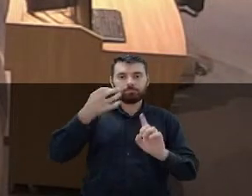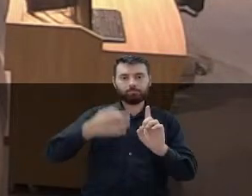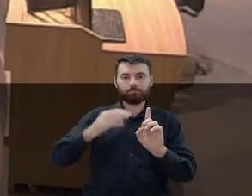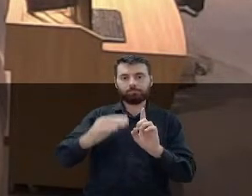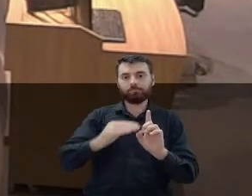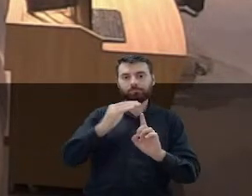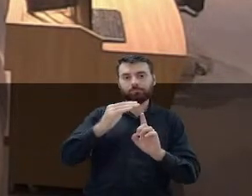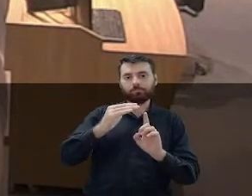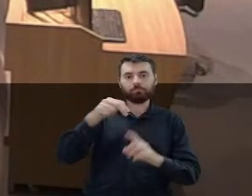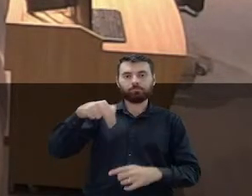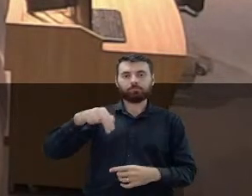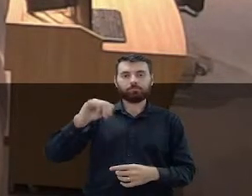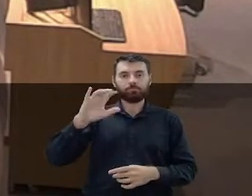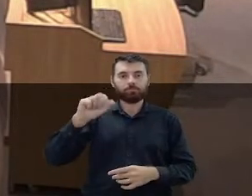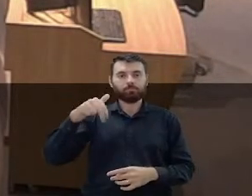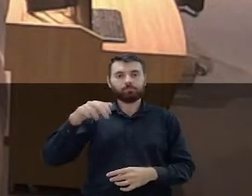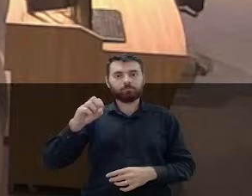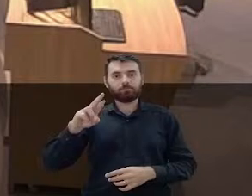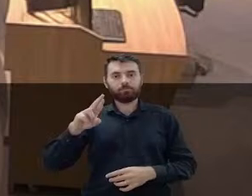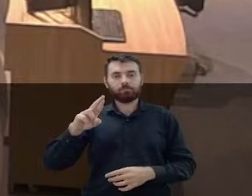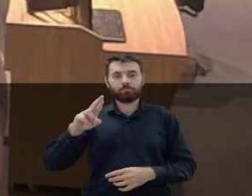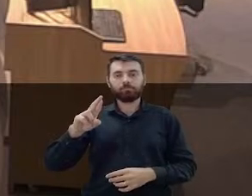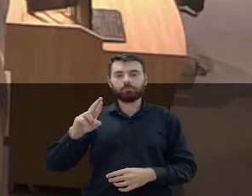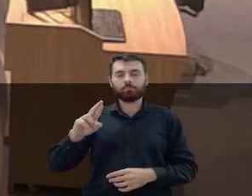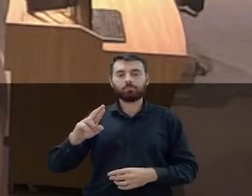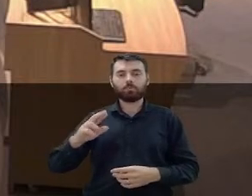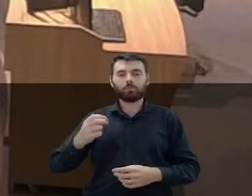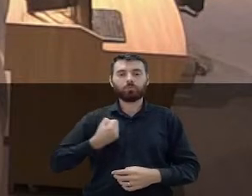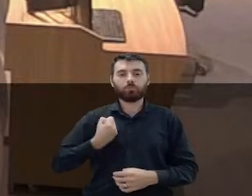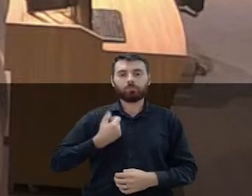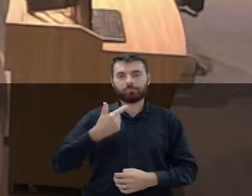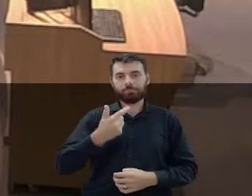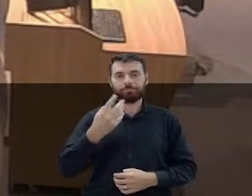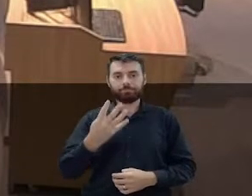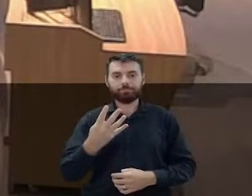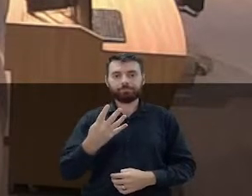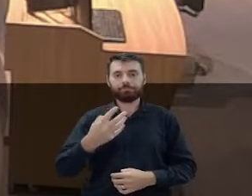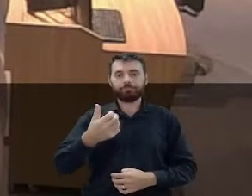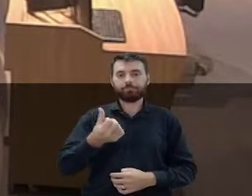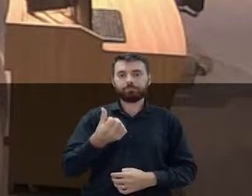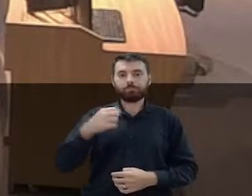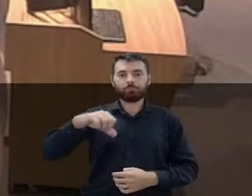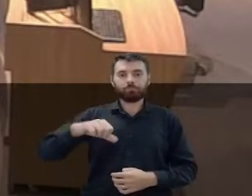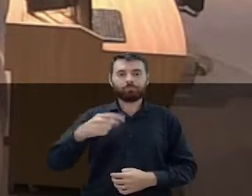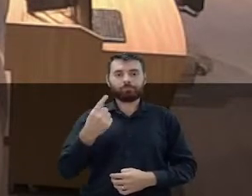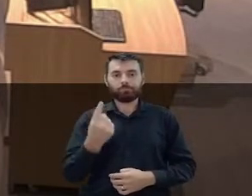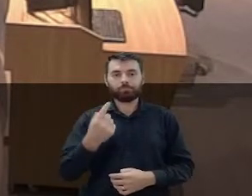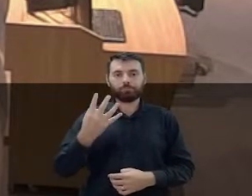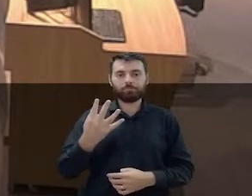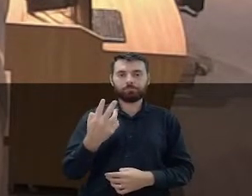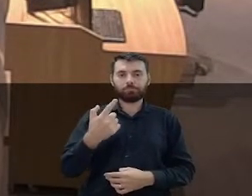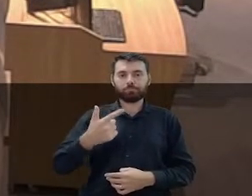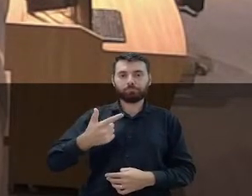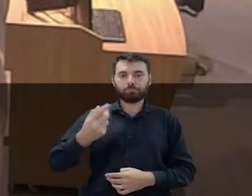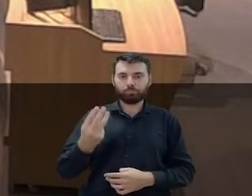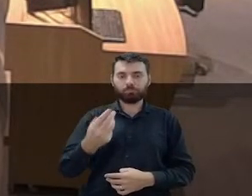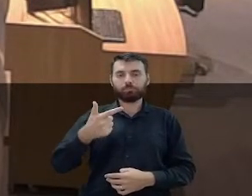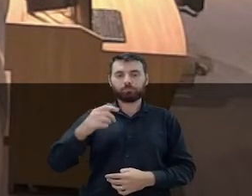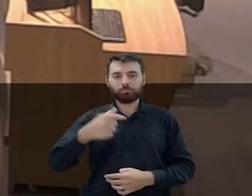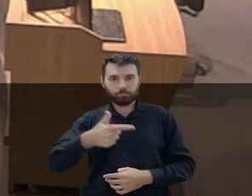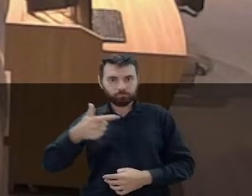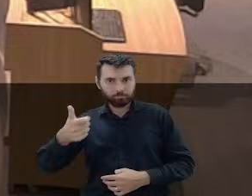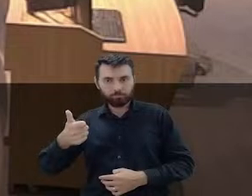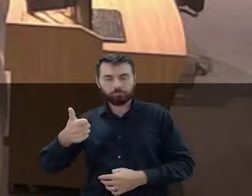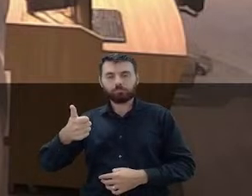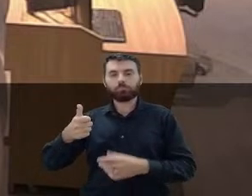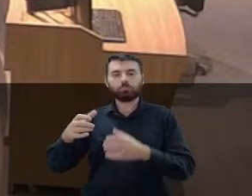de Araújo Lima, agravo de petição 24.691, dígito 43.2021, quarta vara, inscrito